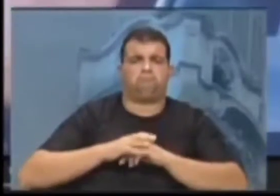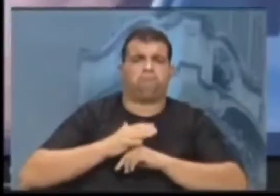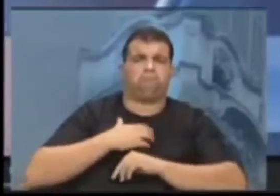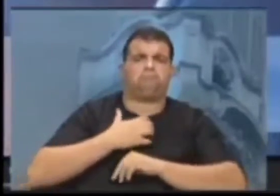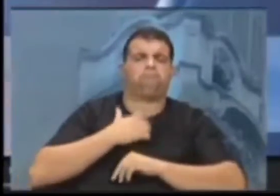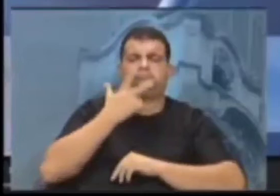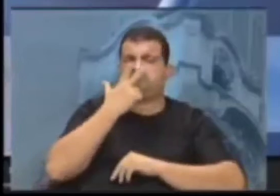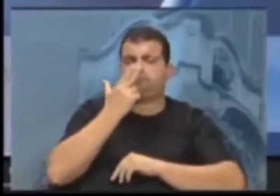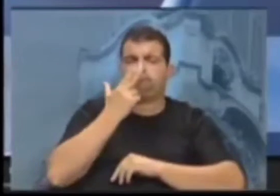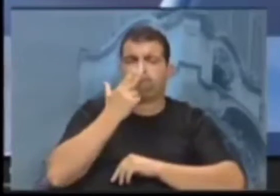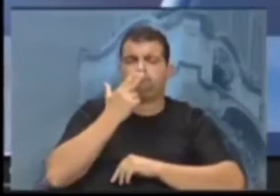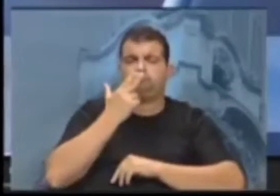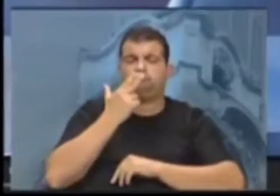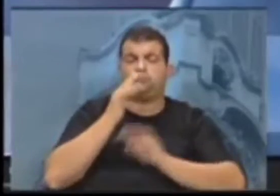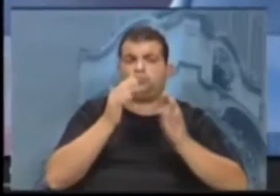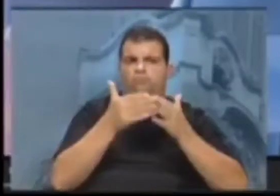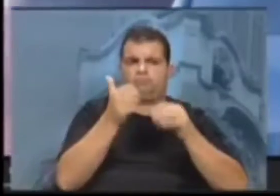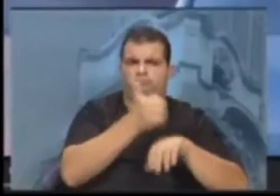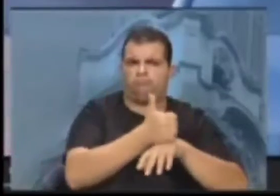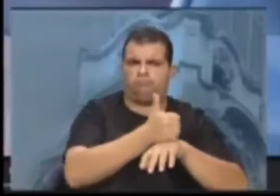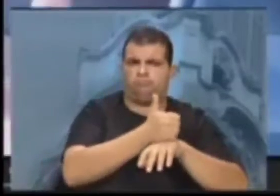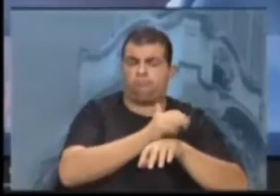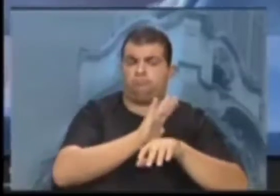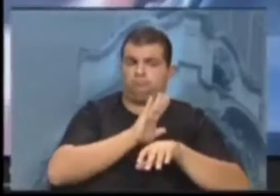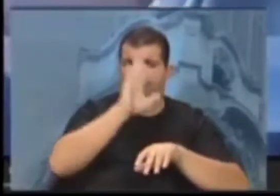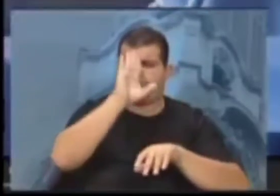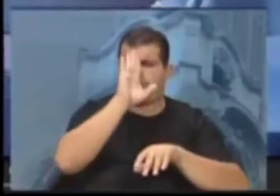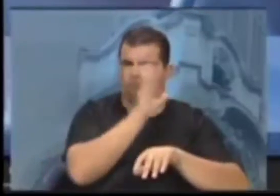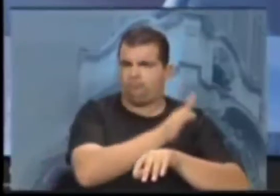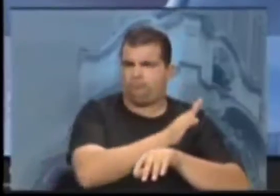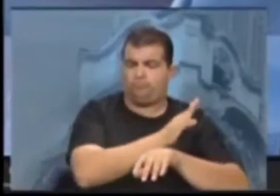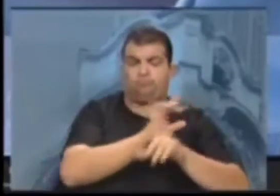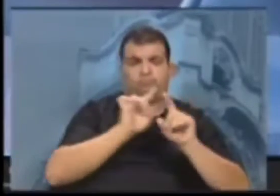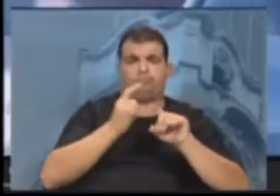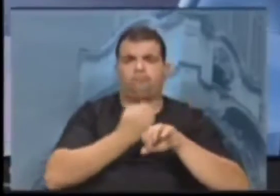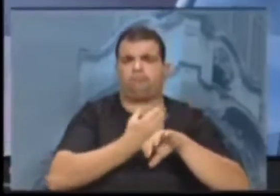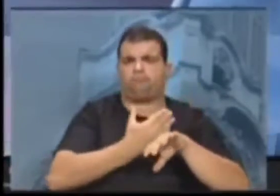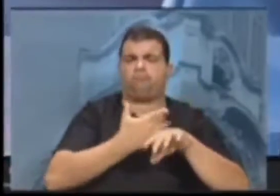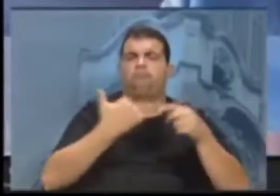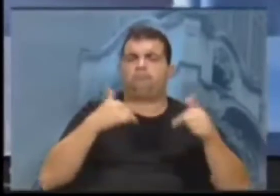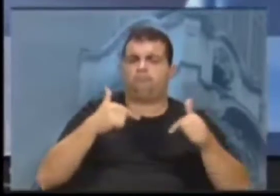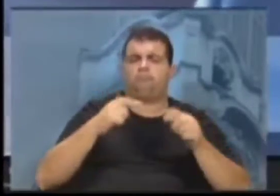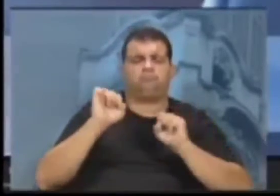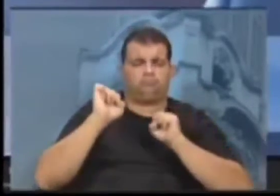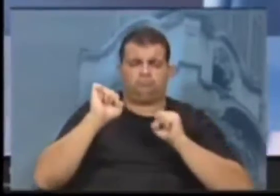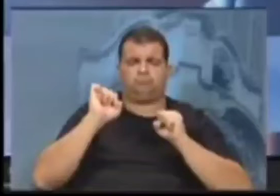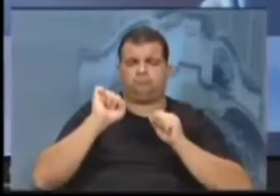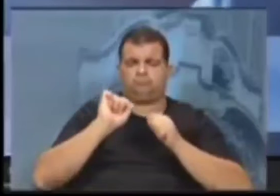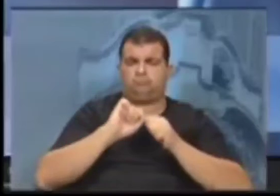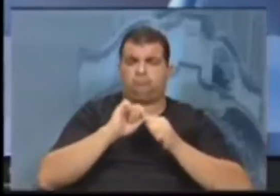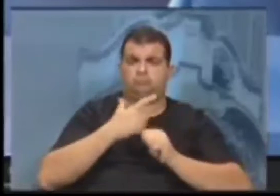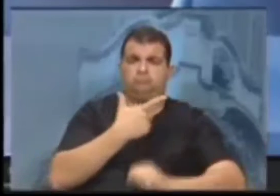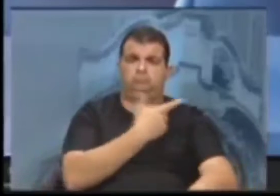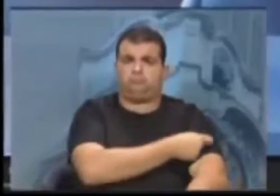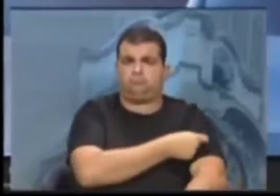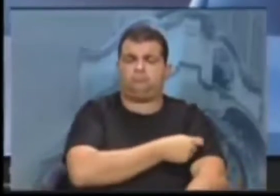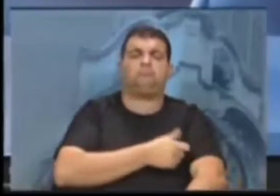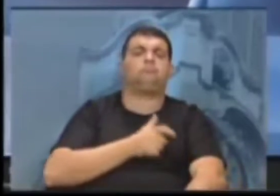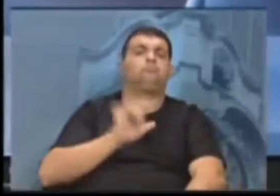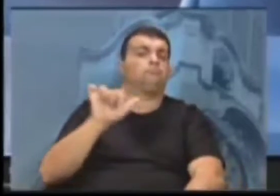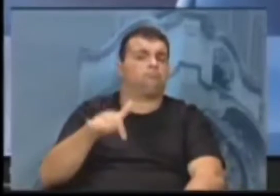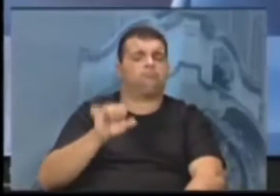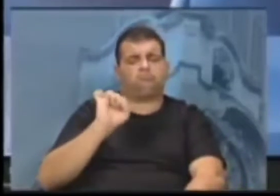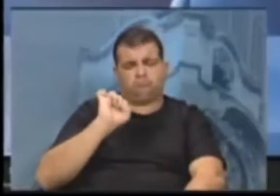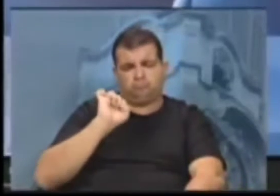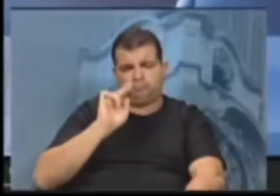digamos, um foco naquela categoria, mas que possa ainda fazer seu home office e assim que tiver vacina possa ir para o contato físico